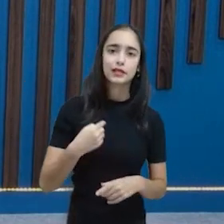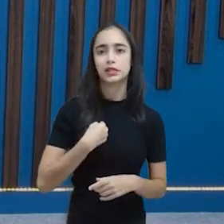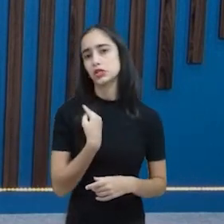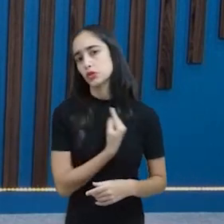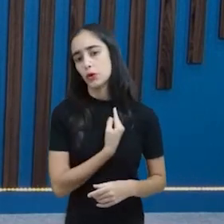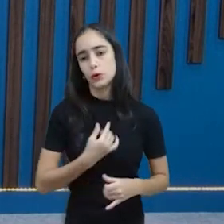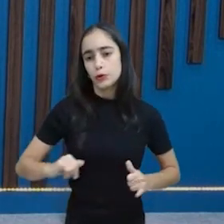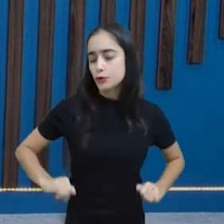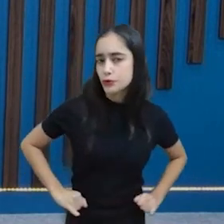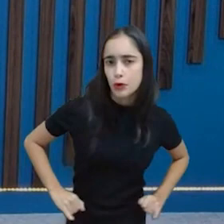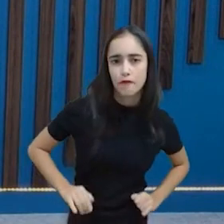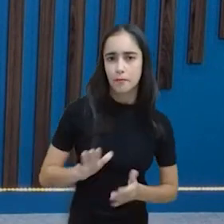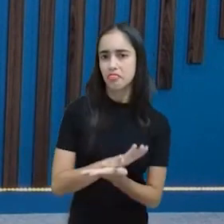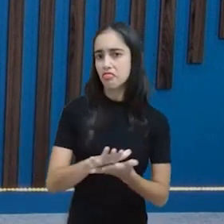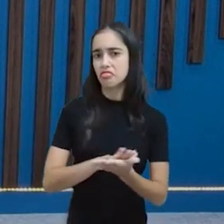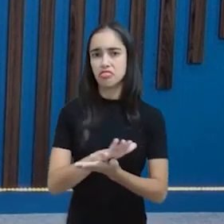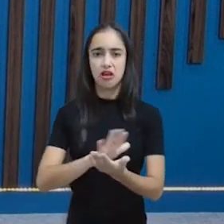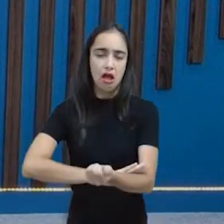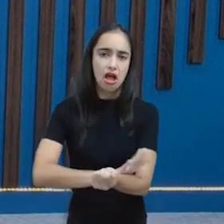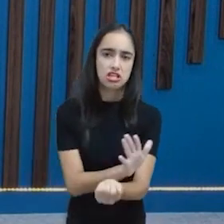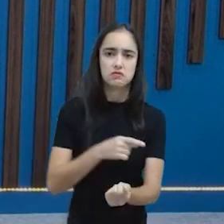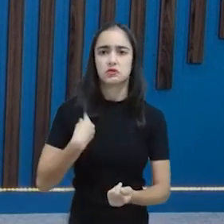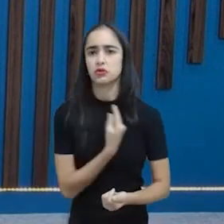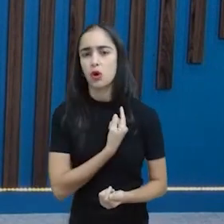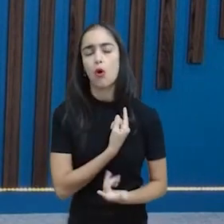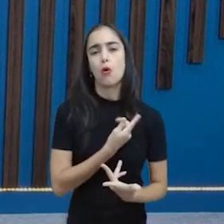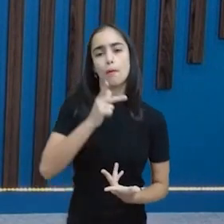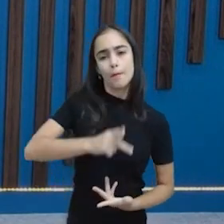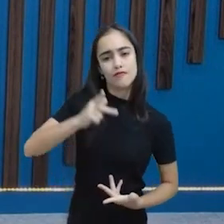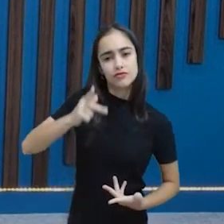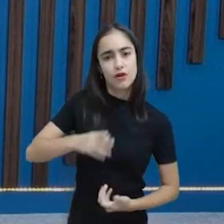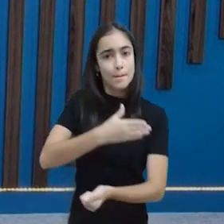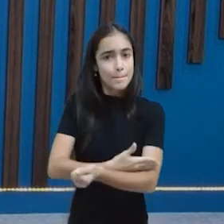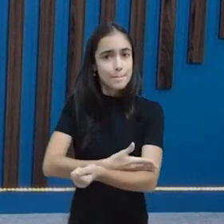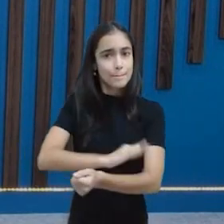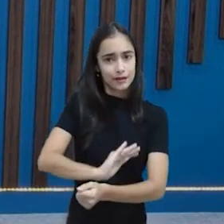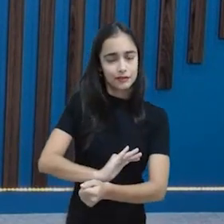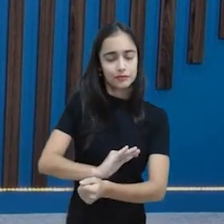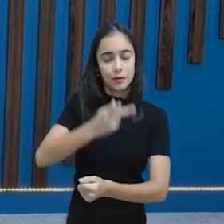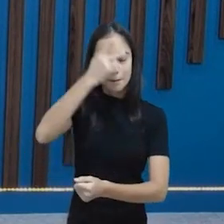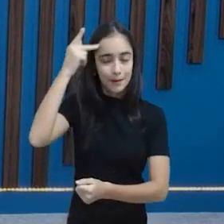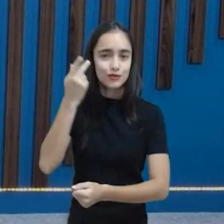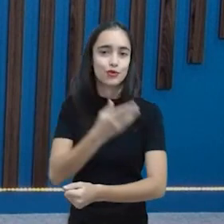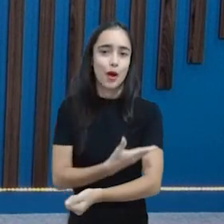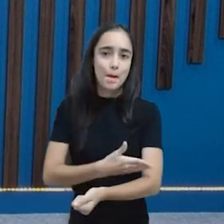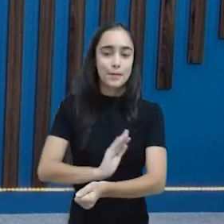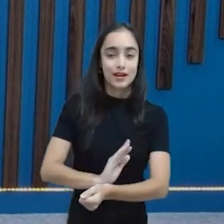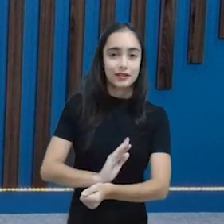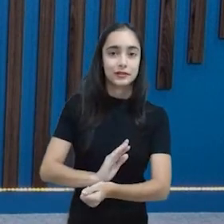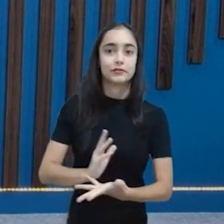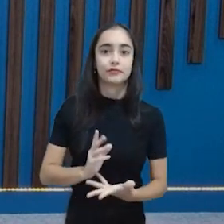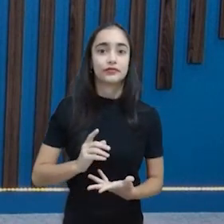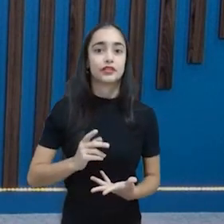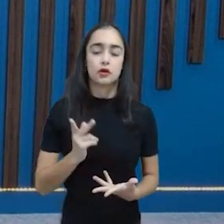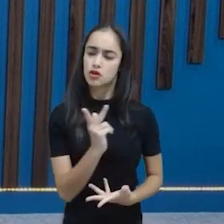né, o racismo, nós, pessoas brancas, eu, a professora Carol, não somos negras, né? Mas a gente